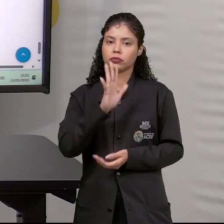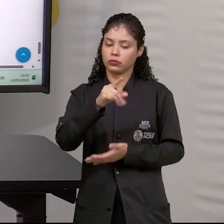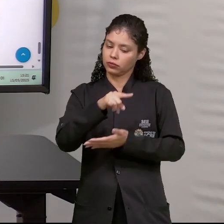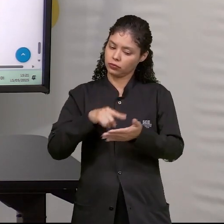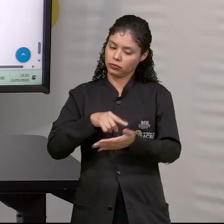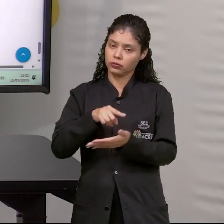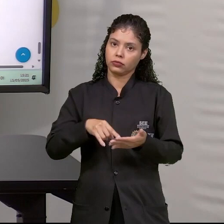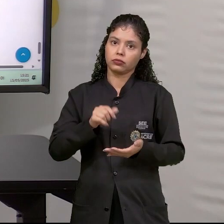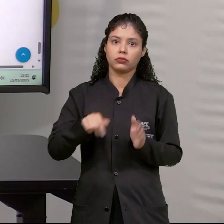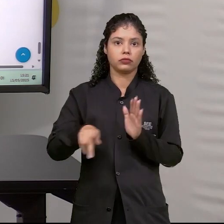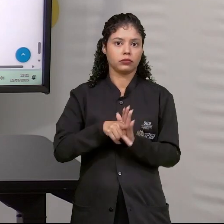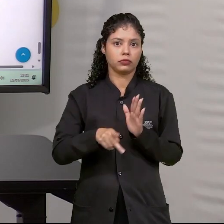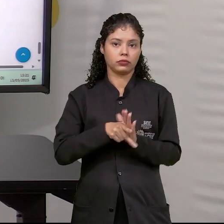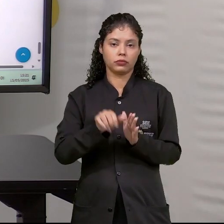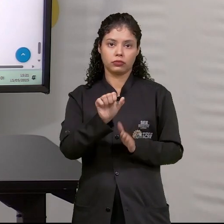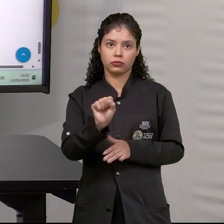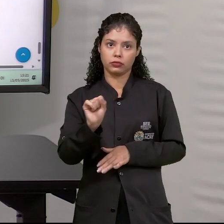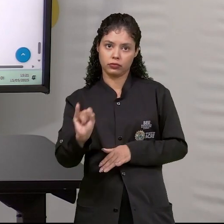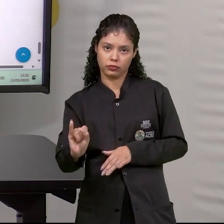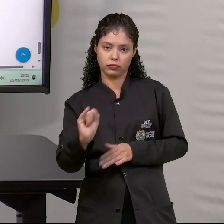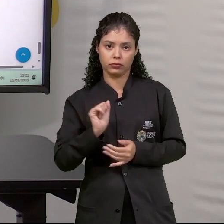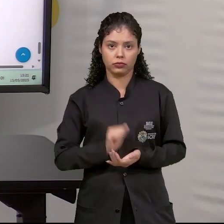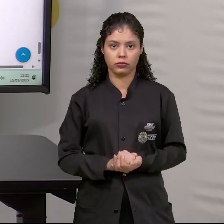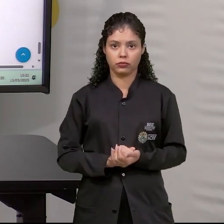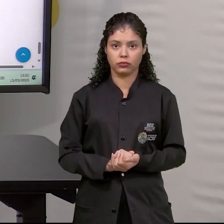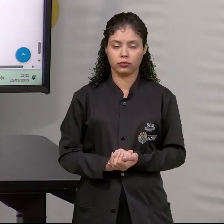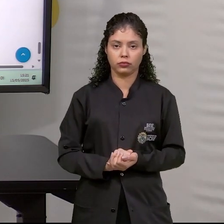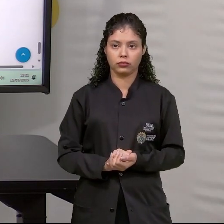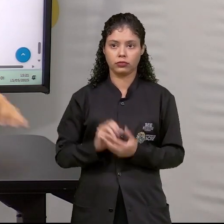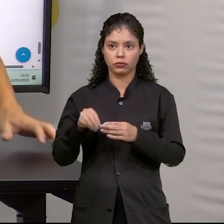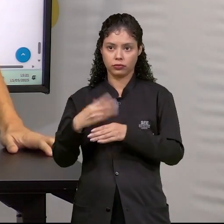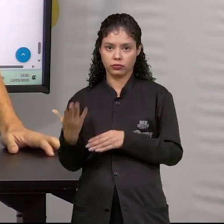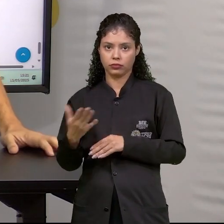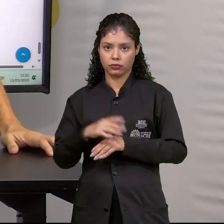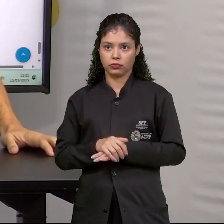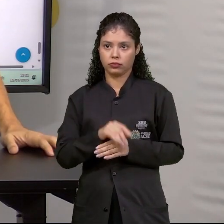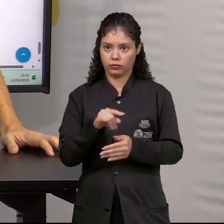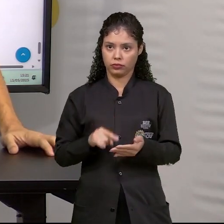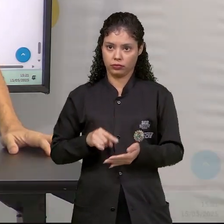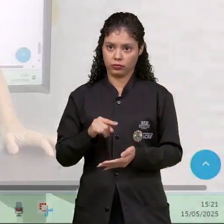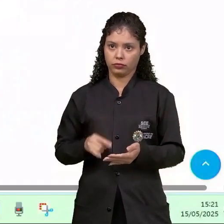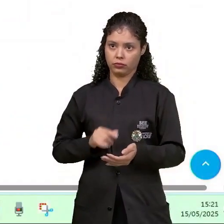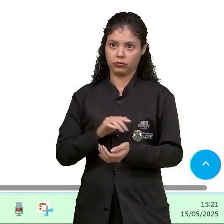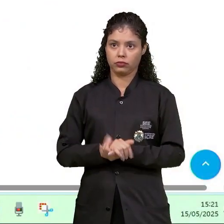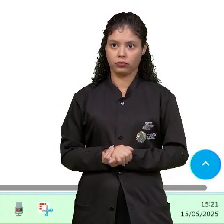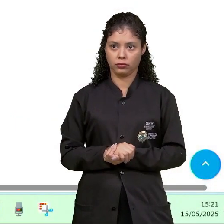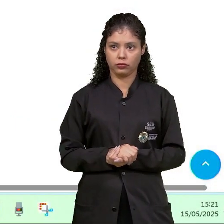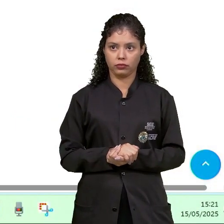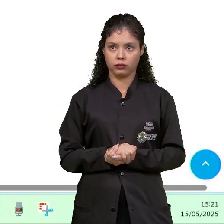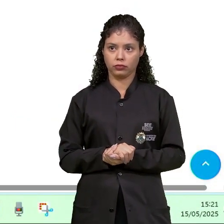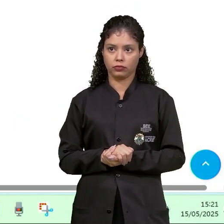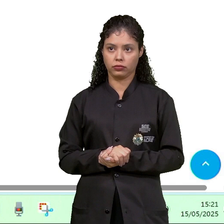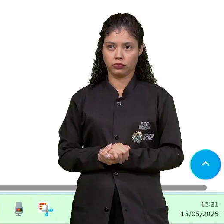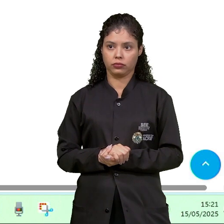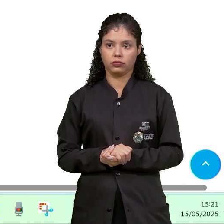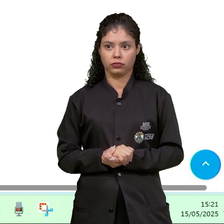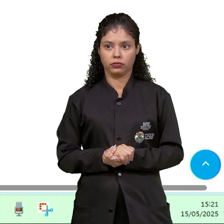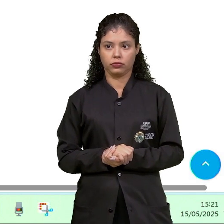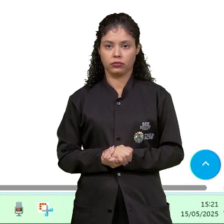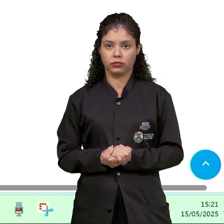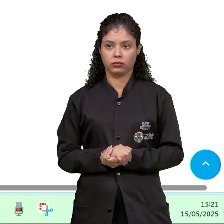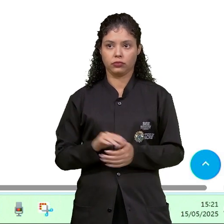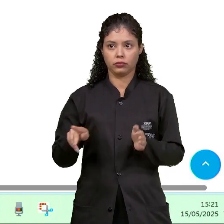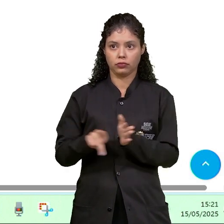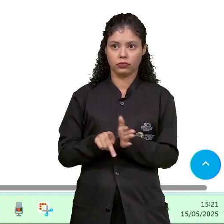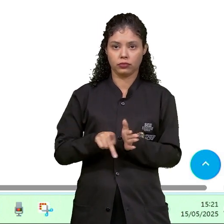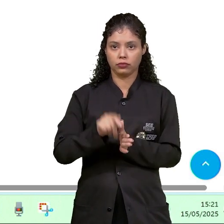está nativo do SEI, a gente chama de documento externo, que é o caso aqui, ó, na tela. Esses documentos aqui são documentos externos, pode ser